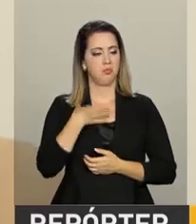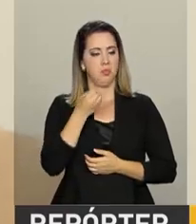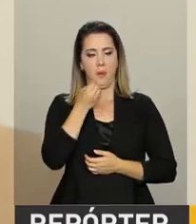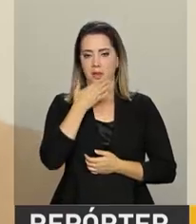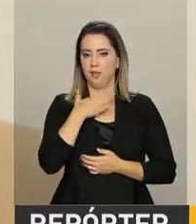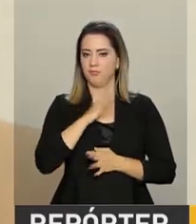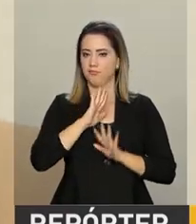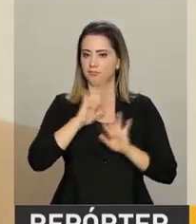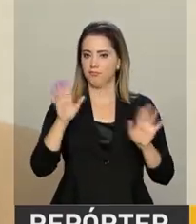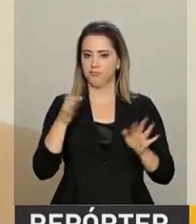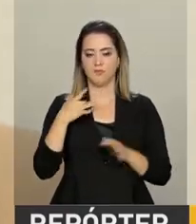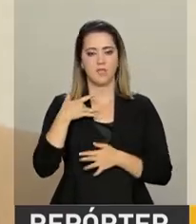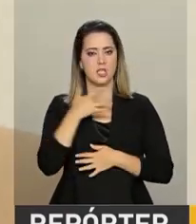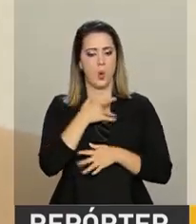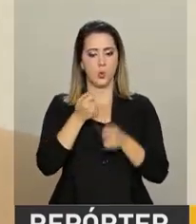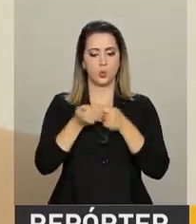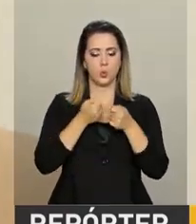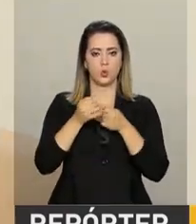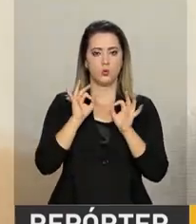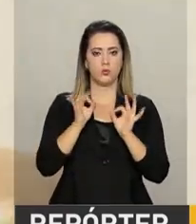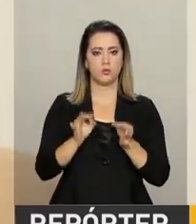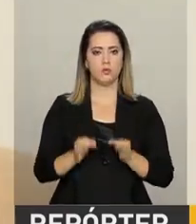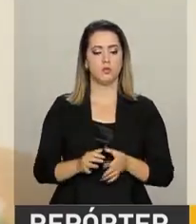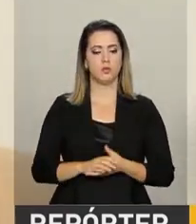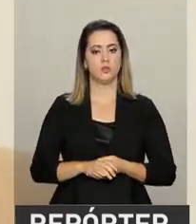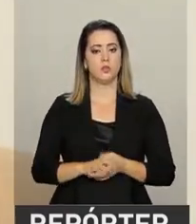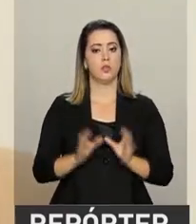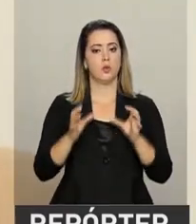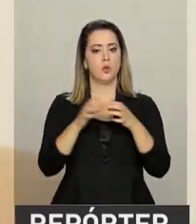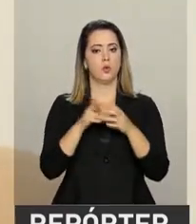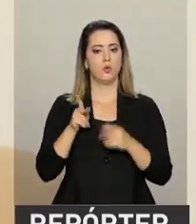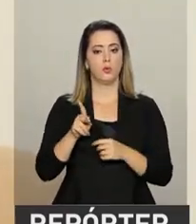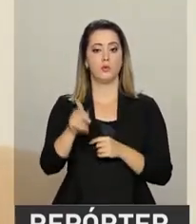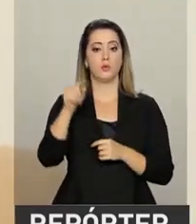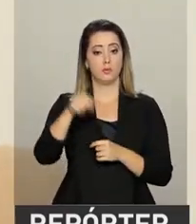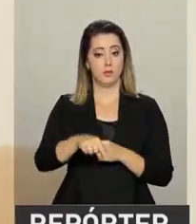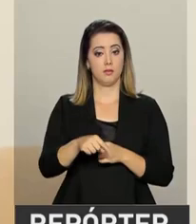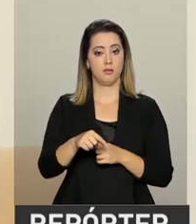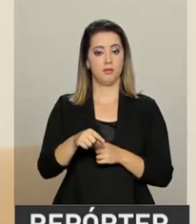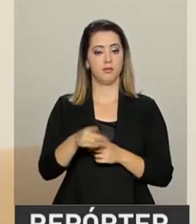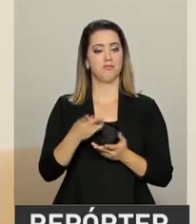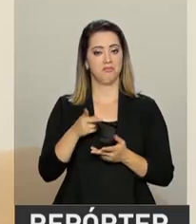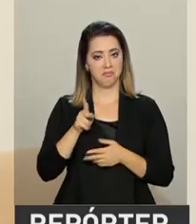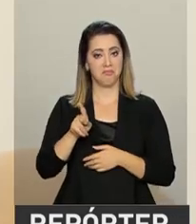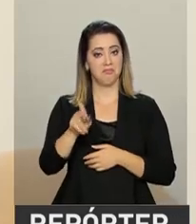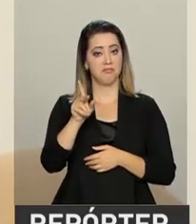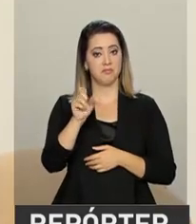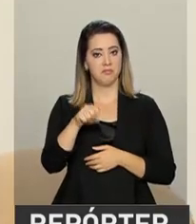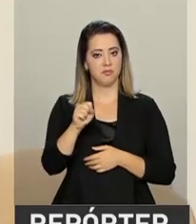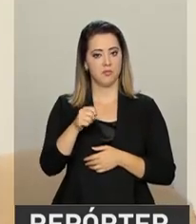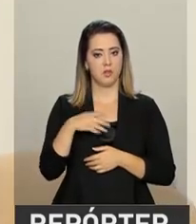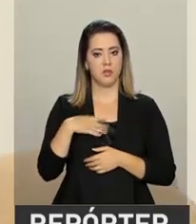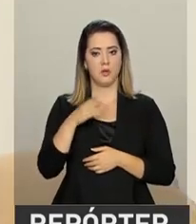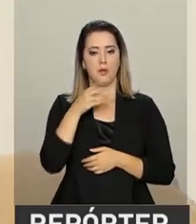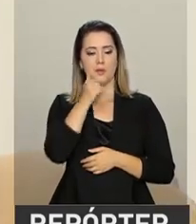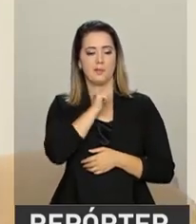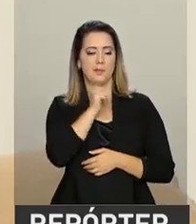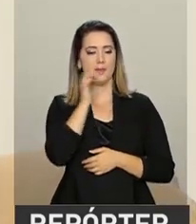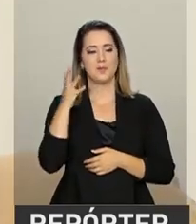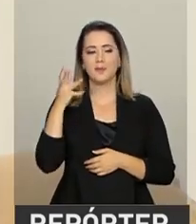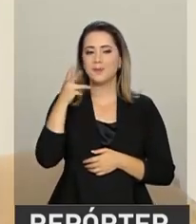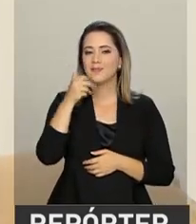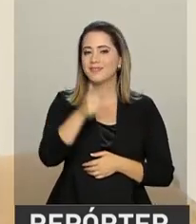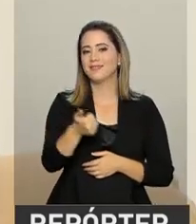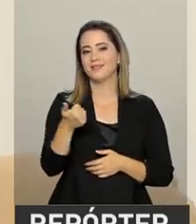saúde tudo no controle de tudo certinho equipe está sendo sempre que sempre é que essa menina só no doce ela